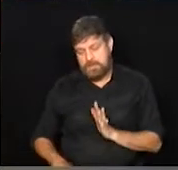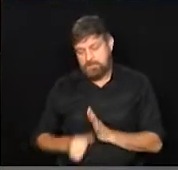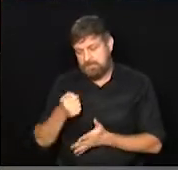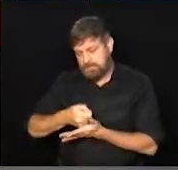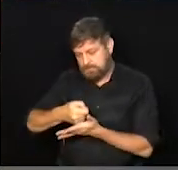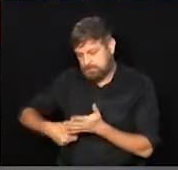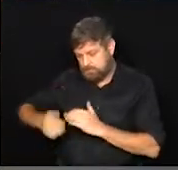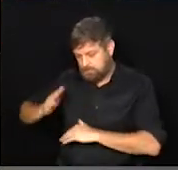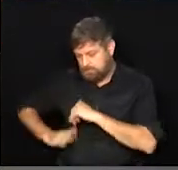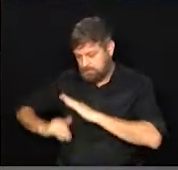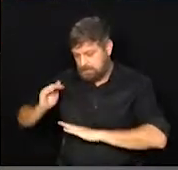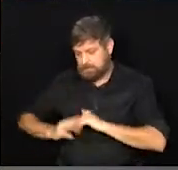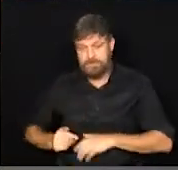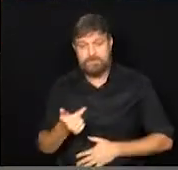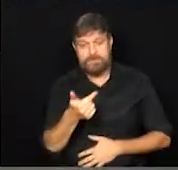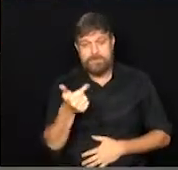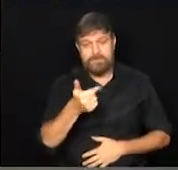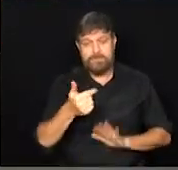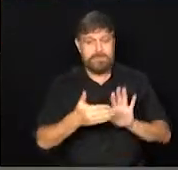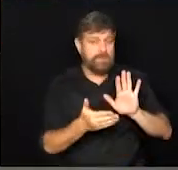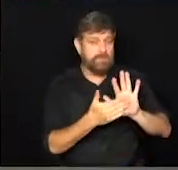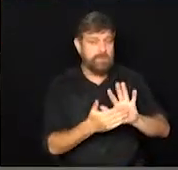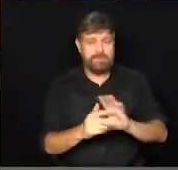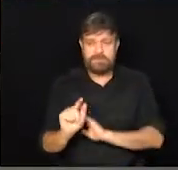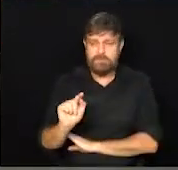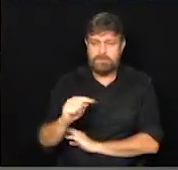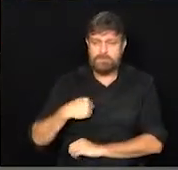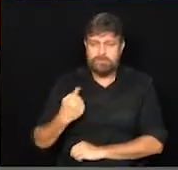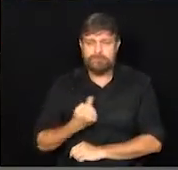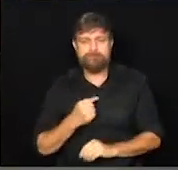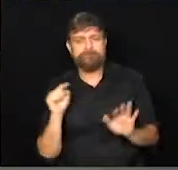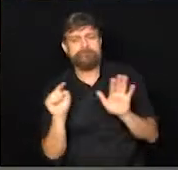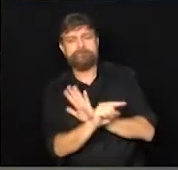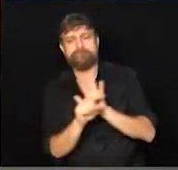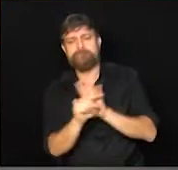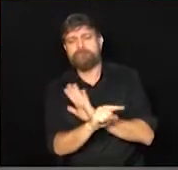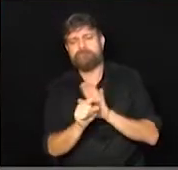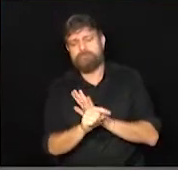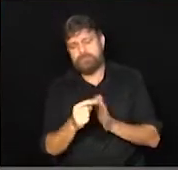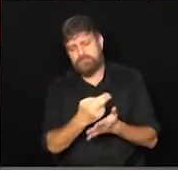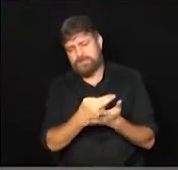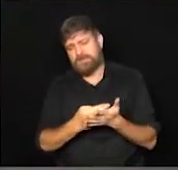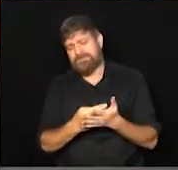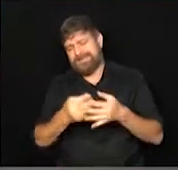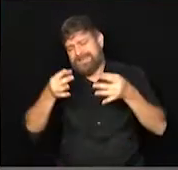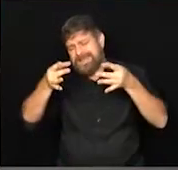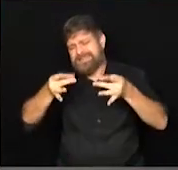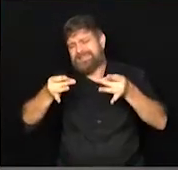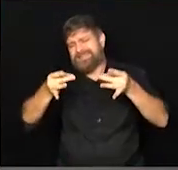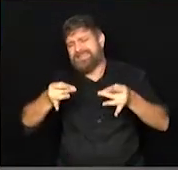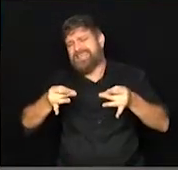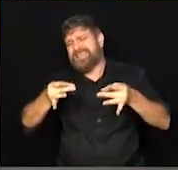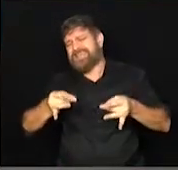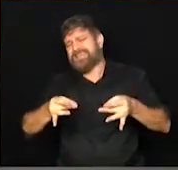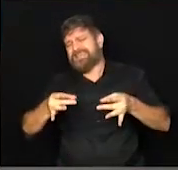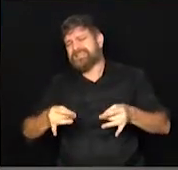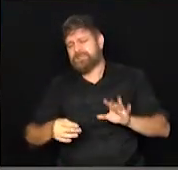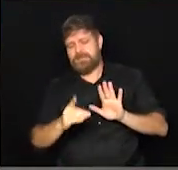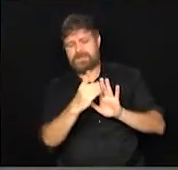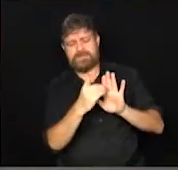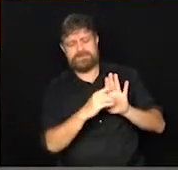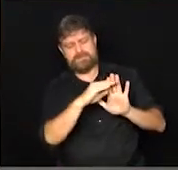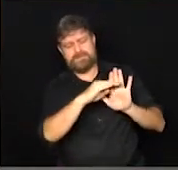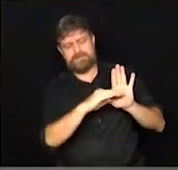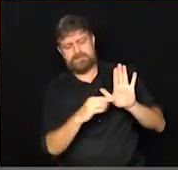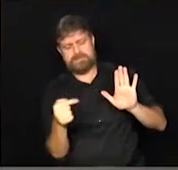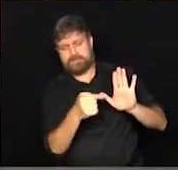O segundo encaminhamento que eu queria propor é a gente questionar, via requerimento, o detalhamento sobre esse decreto.